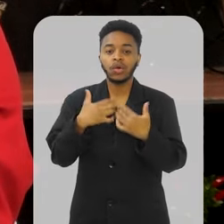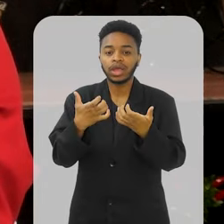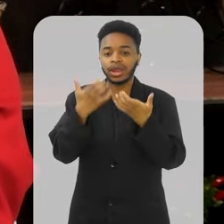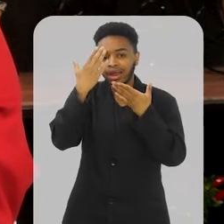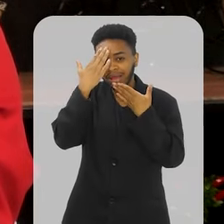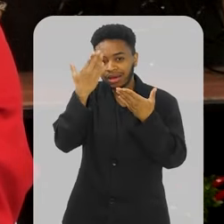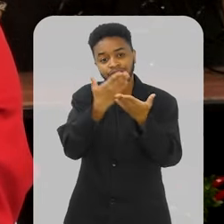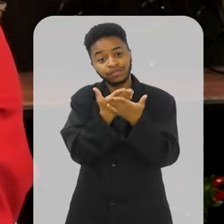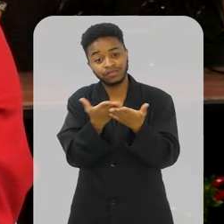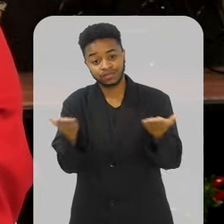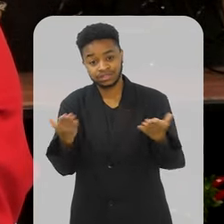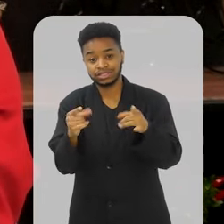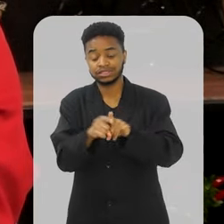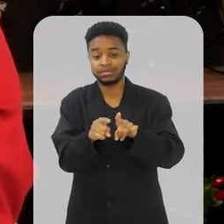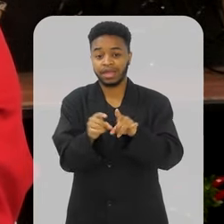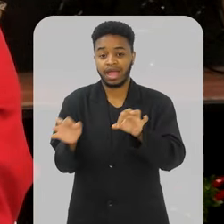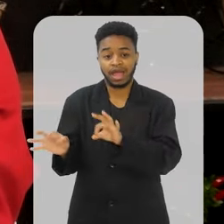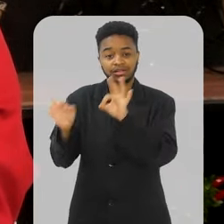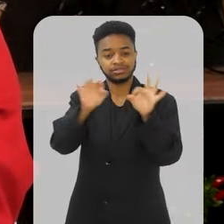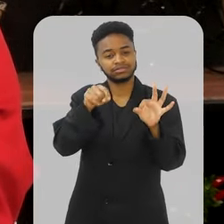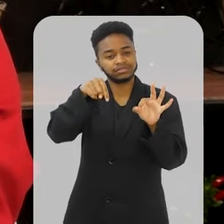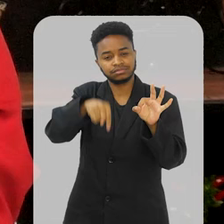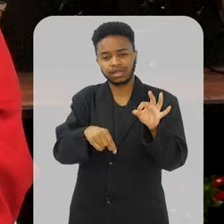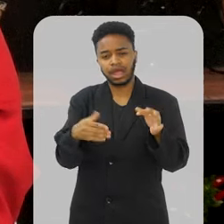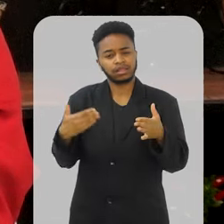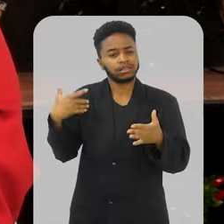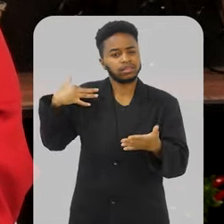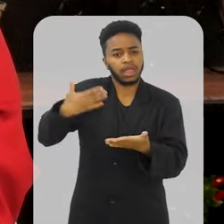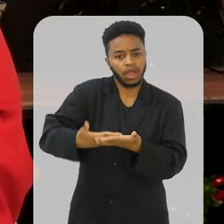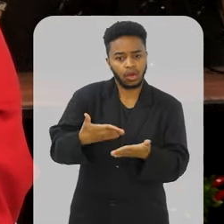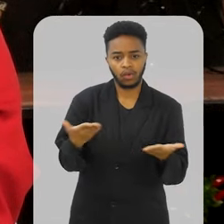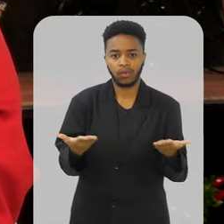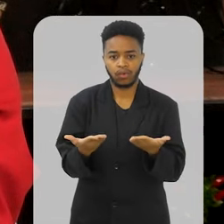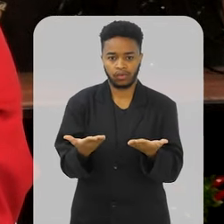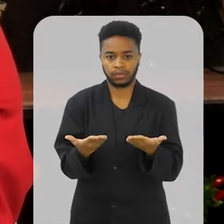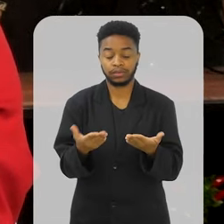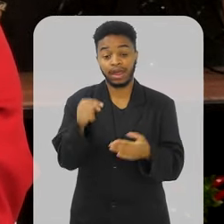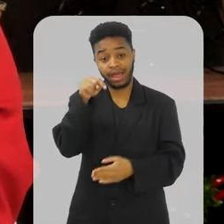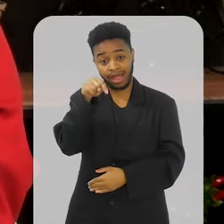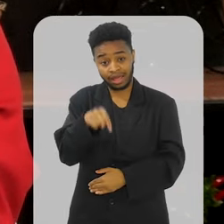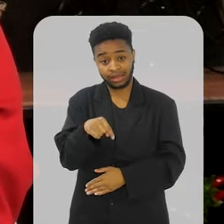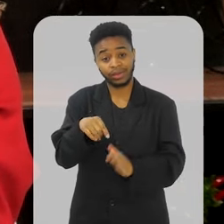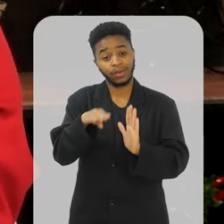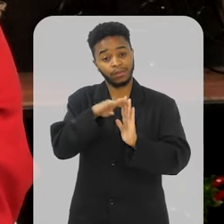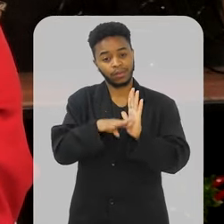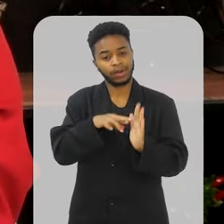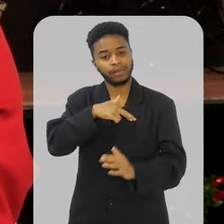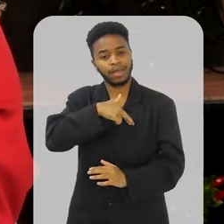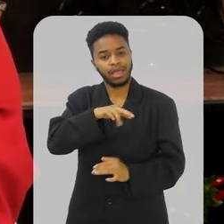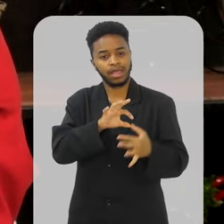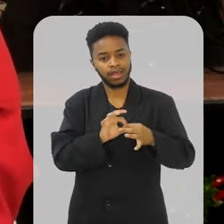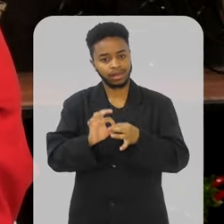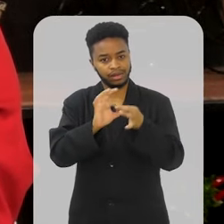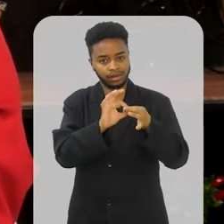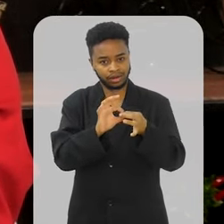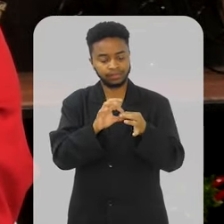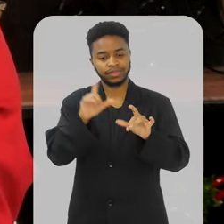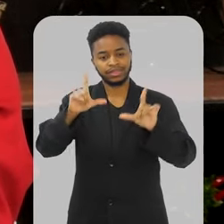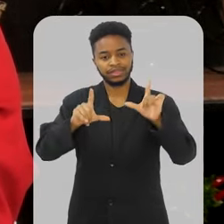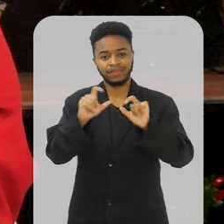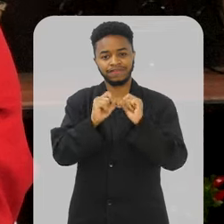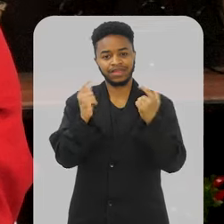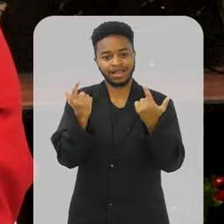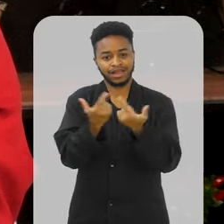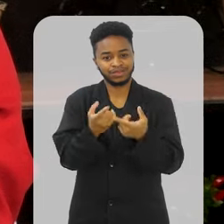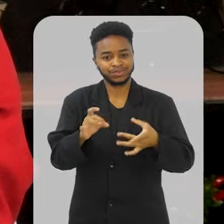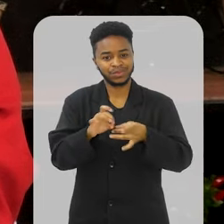agradecendo a todos vocês que ficaram conosco até agora aqui no programa religar